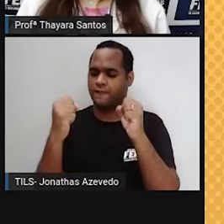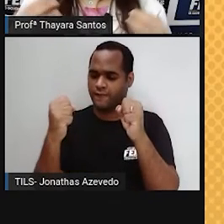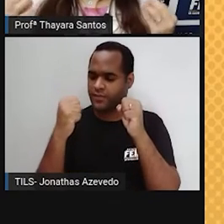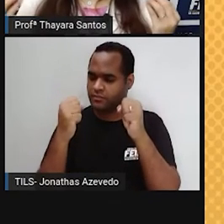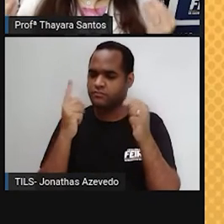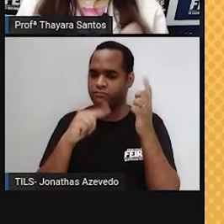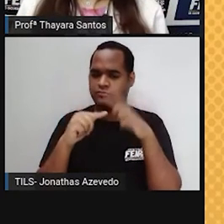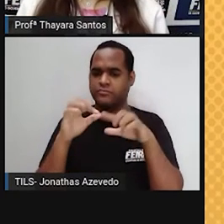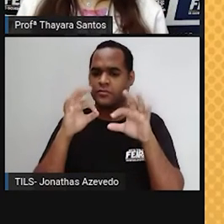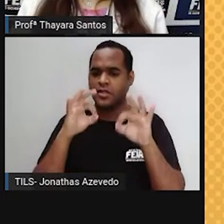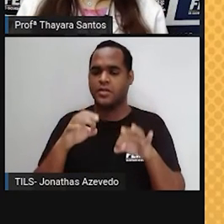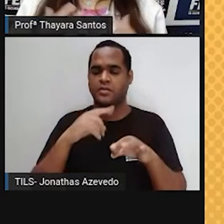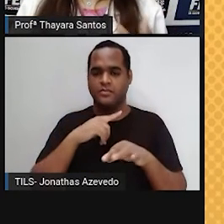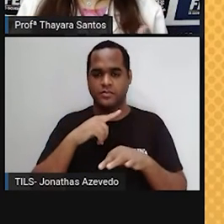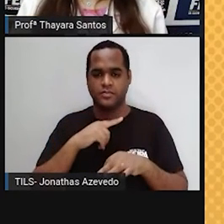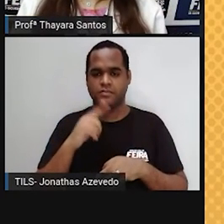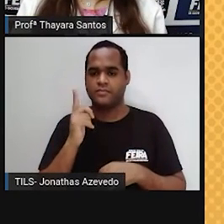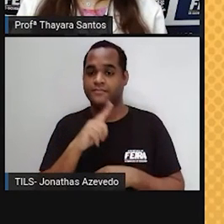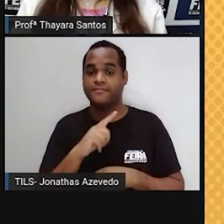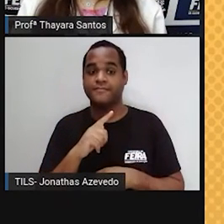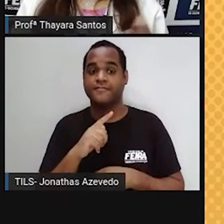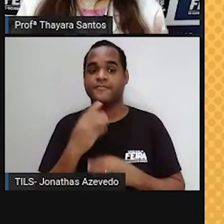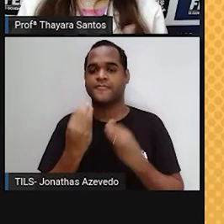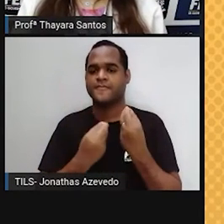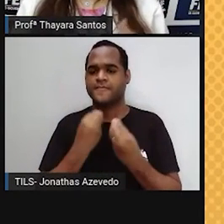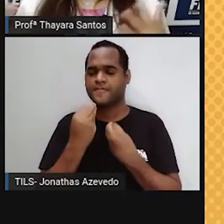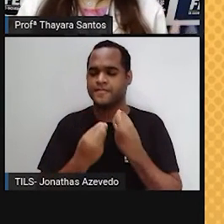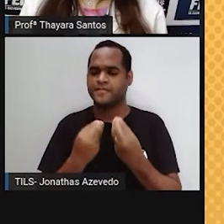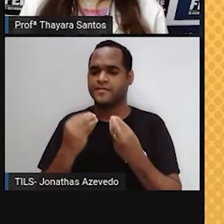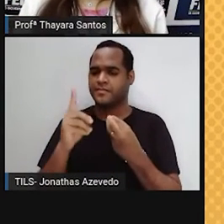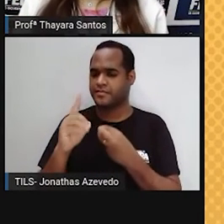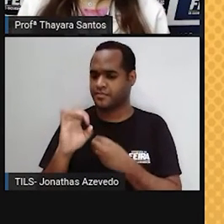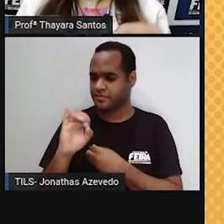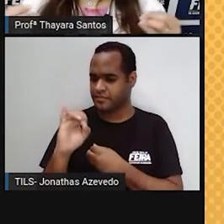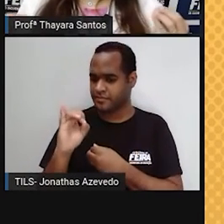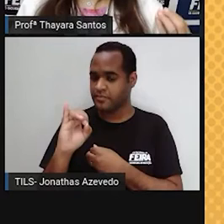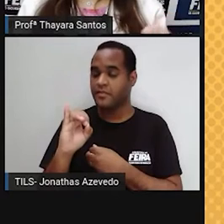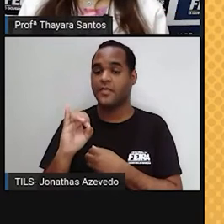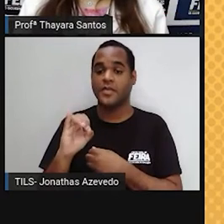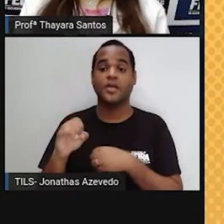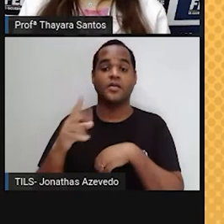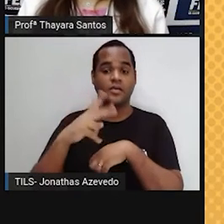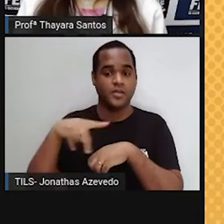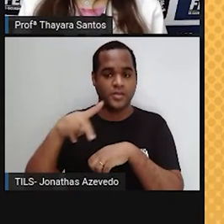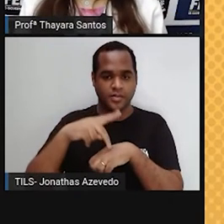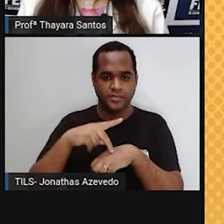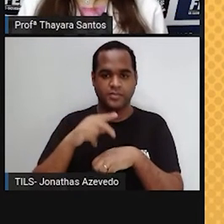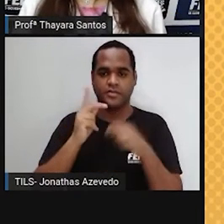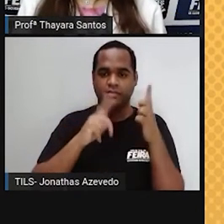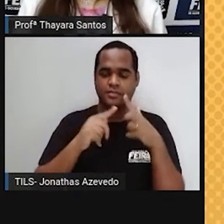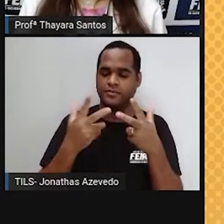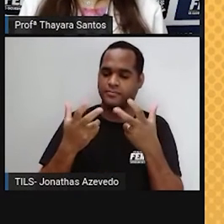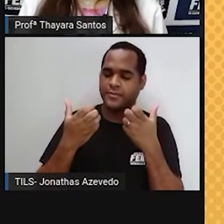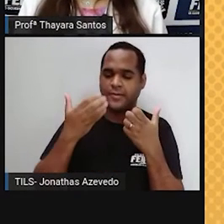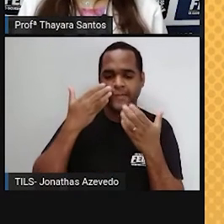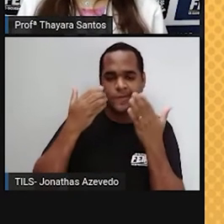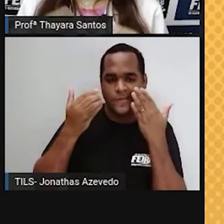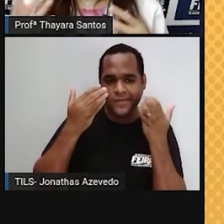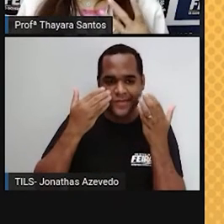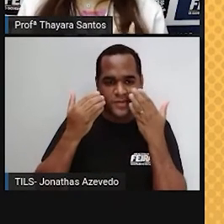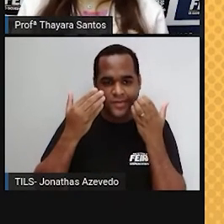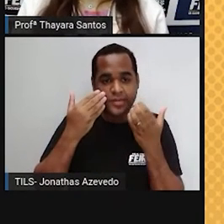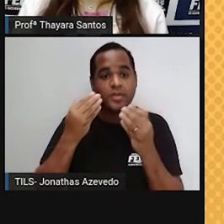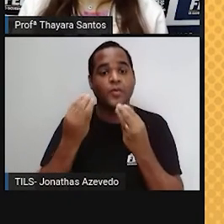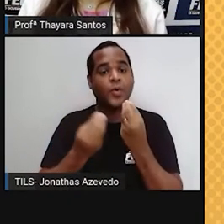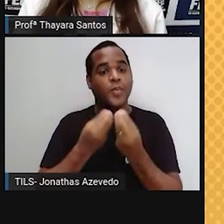potente, juntaram esforços e têm essa estação internacional onde todas as descobertas são compartilhadas entre eles. Então, a